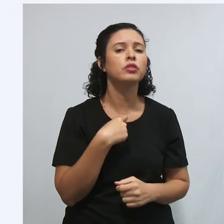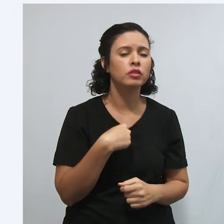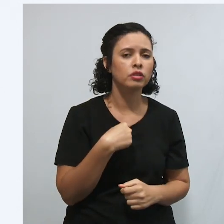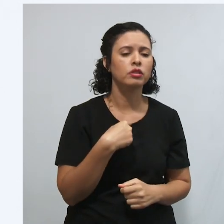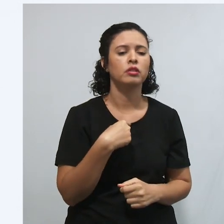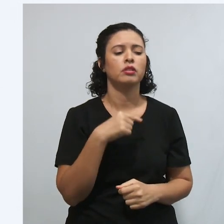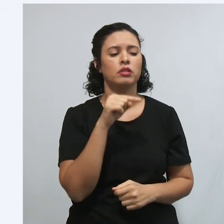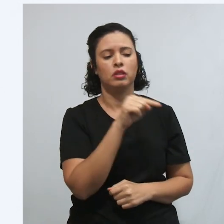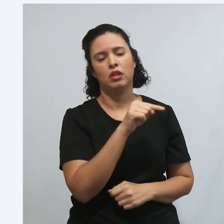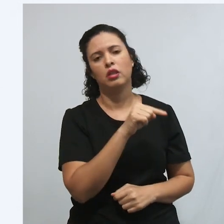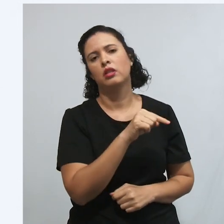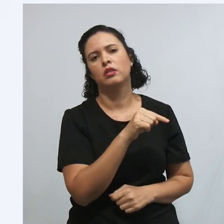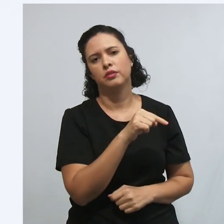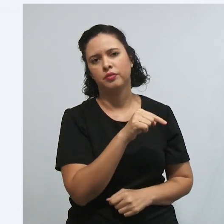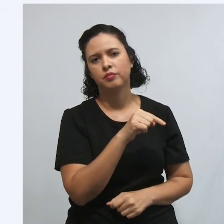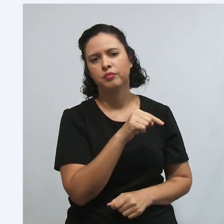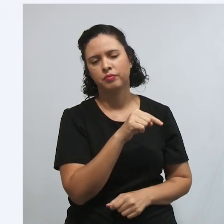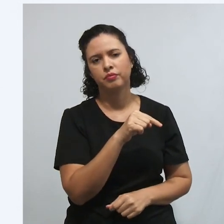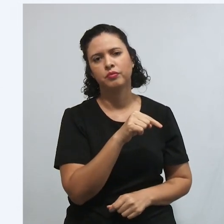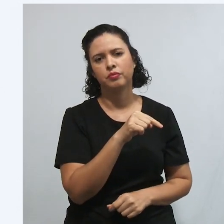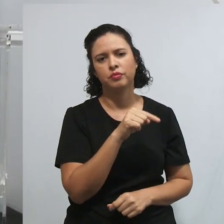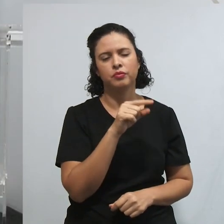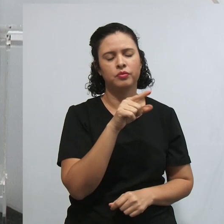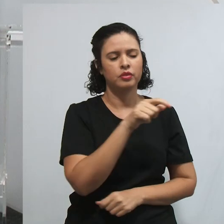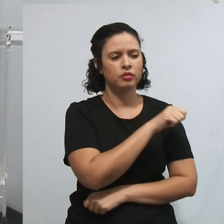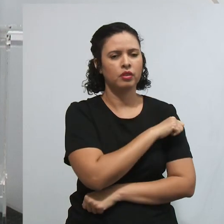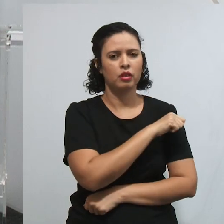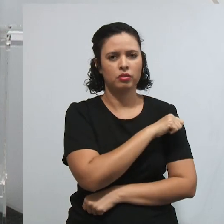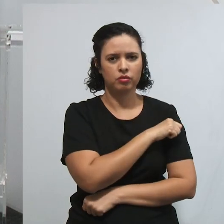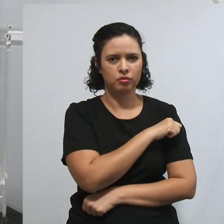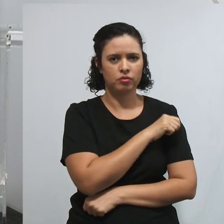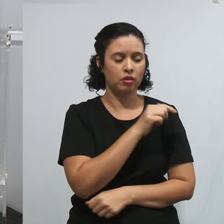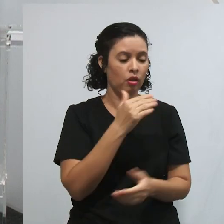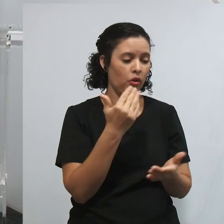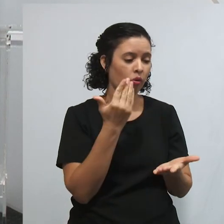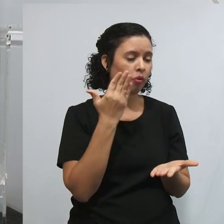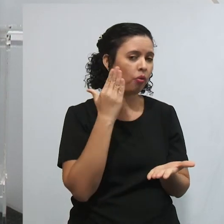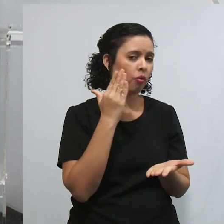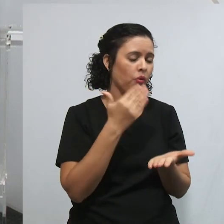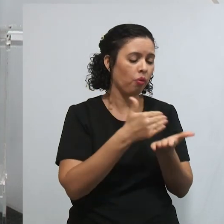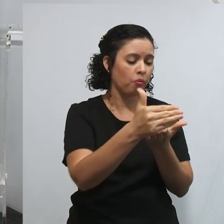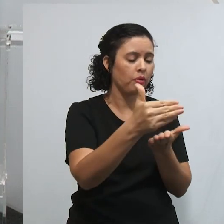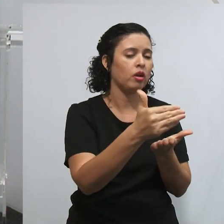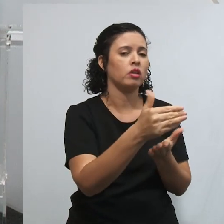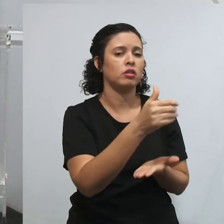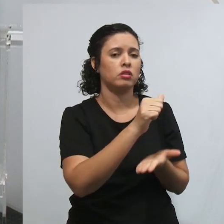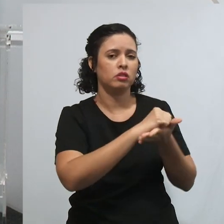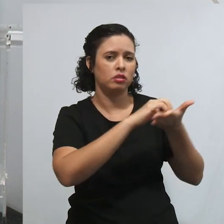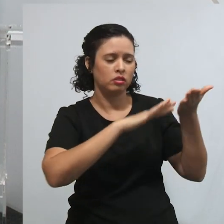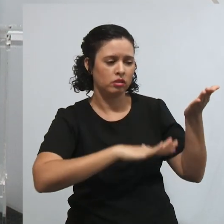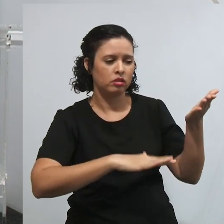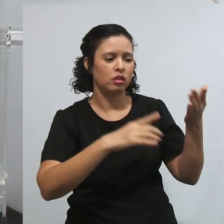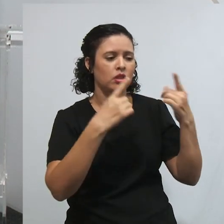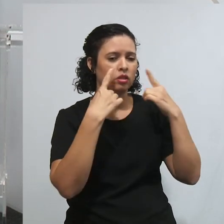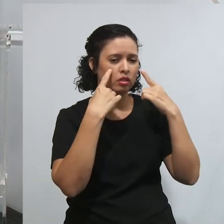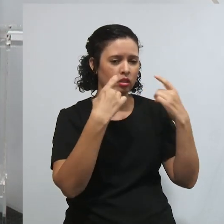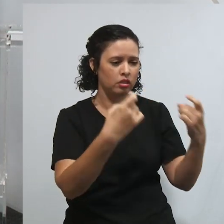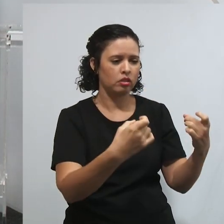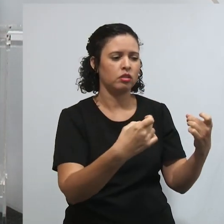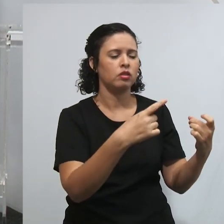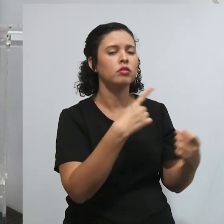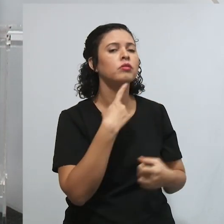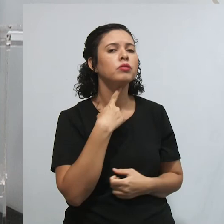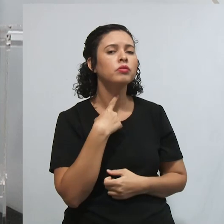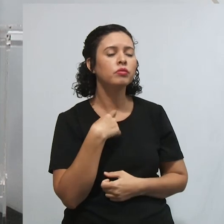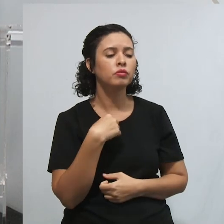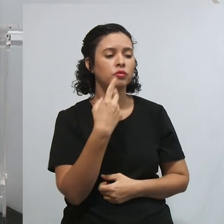e motivos dos alunos. Então, para que o aluno verdadeiramente entre em atividade, vai depender muito do interesse dele, do